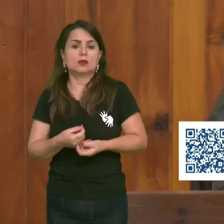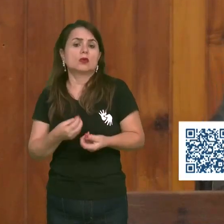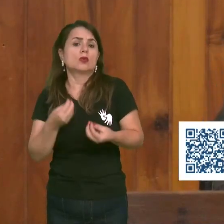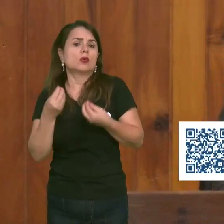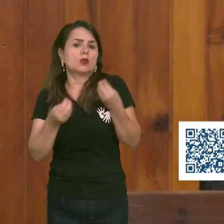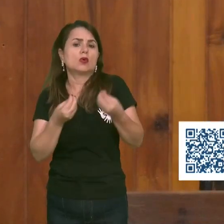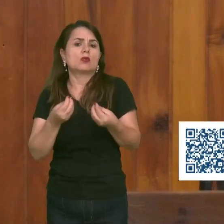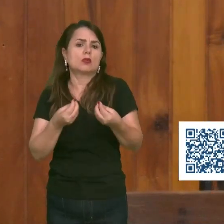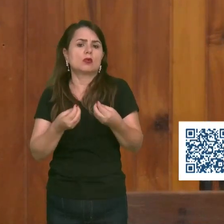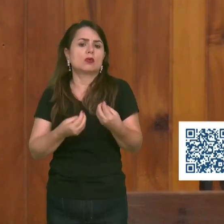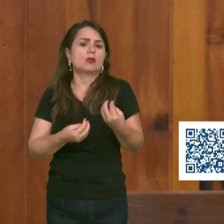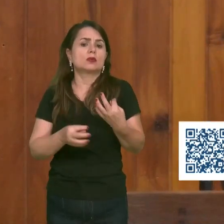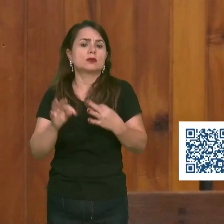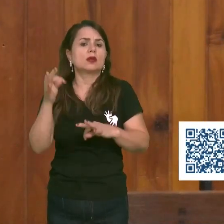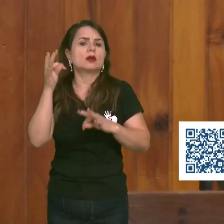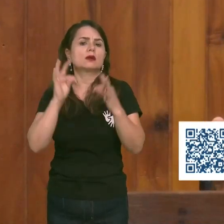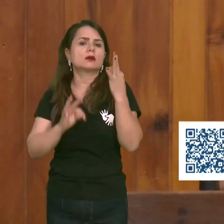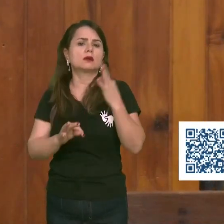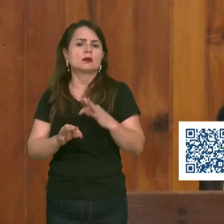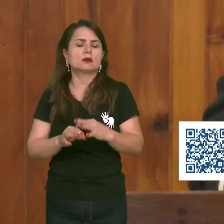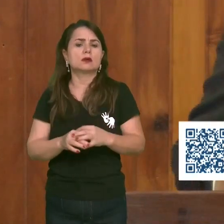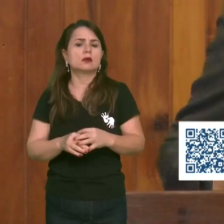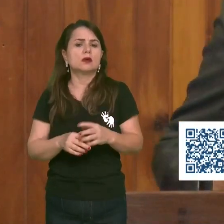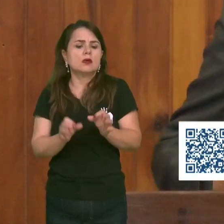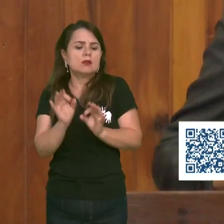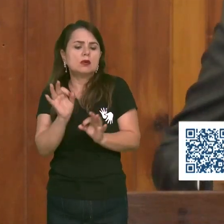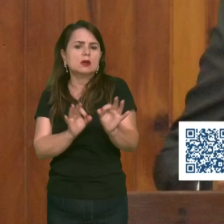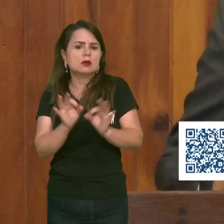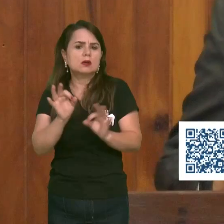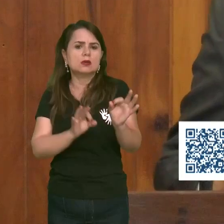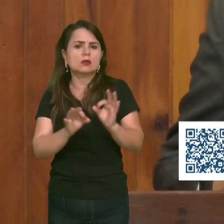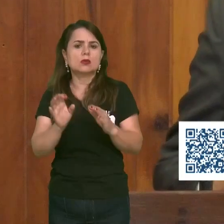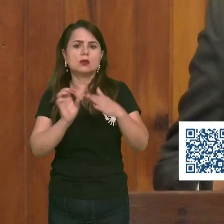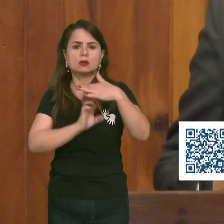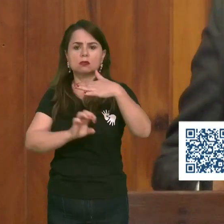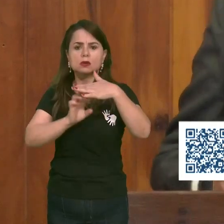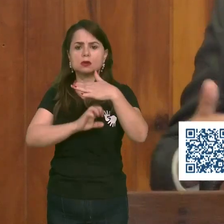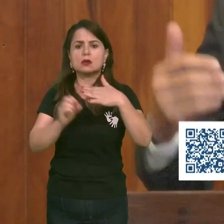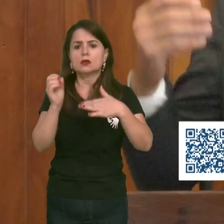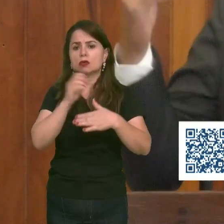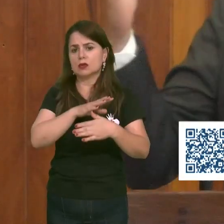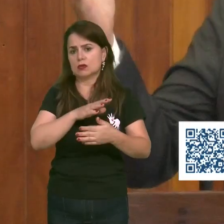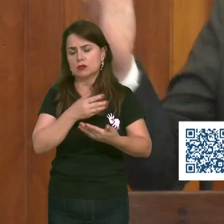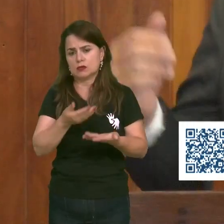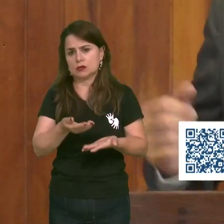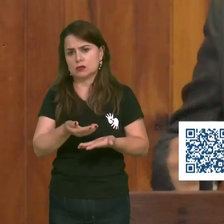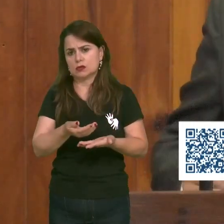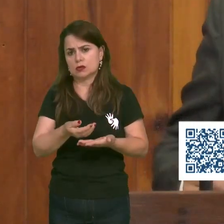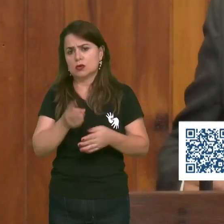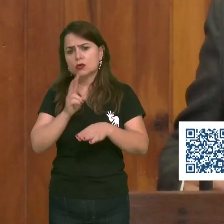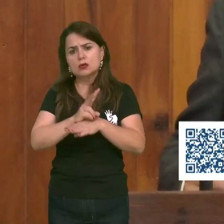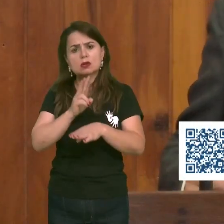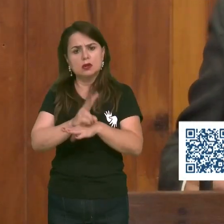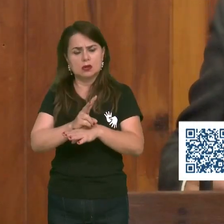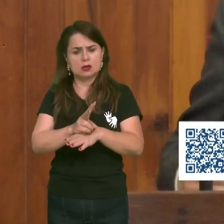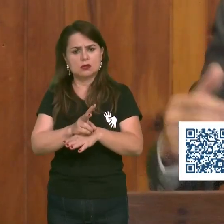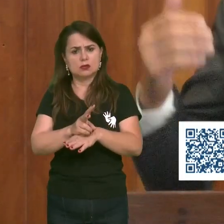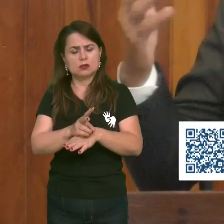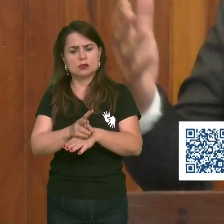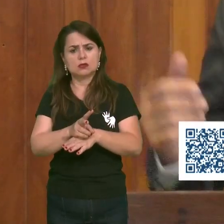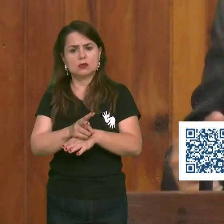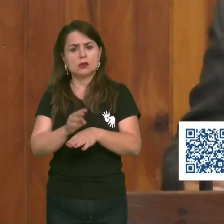as capacidades técnicas que essa empresa que realmente gerencia lá também